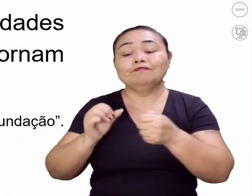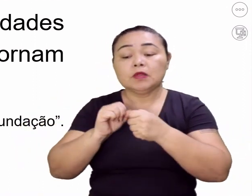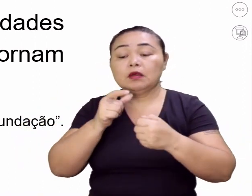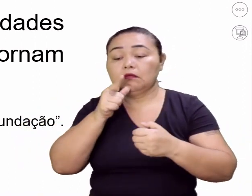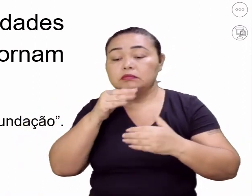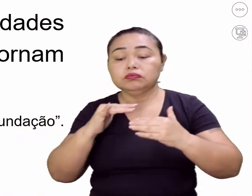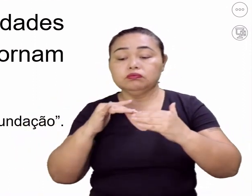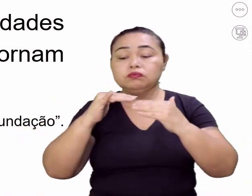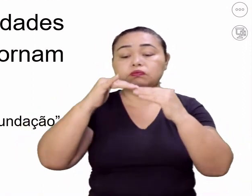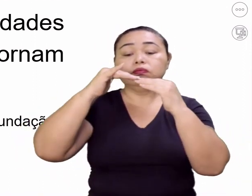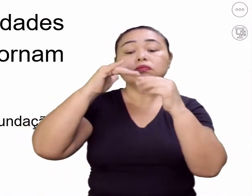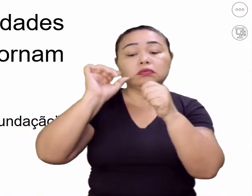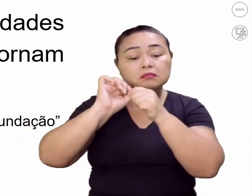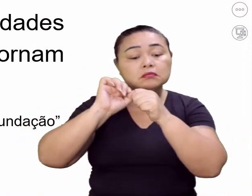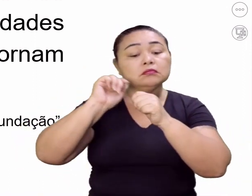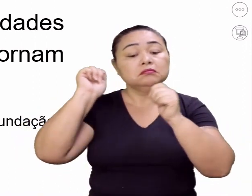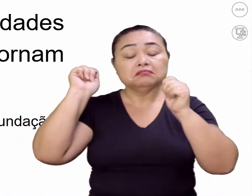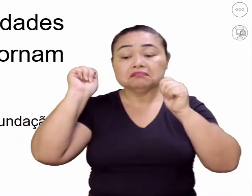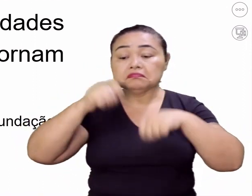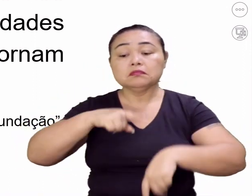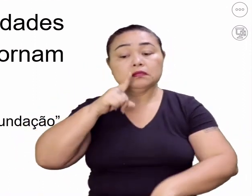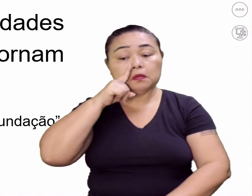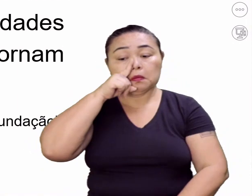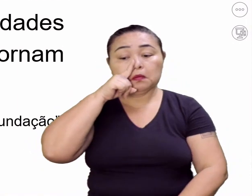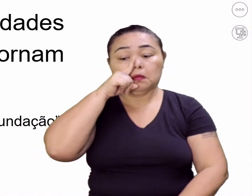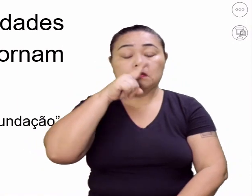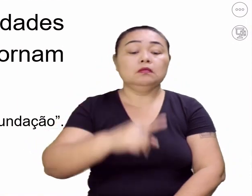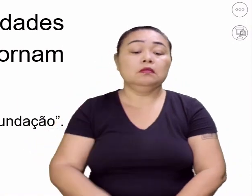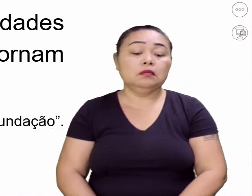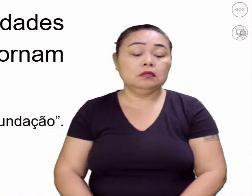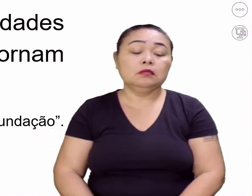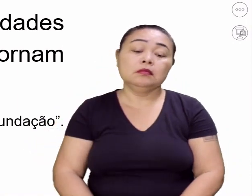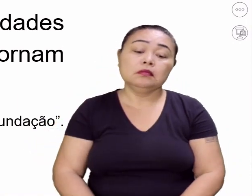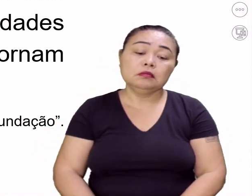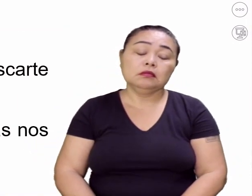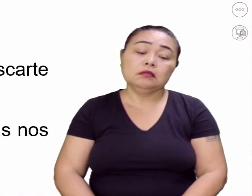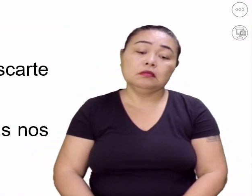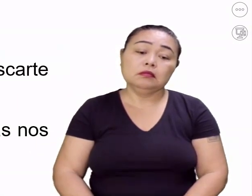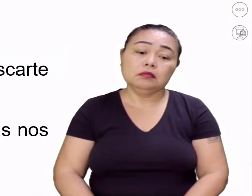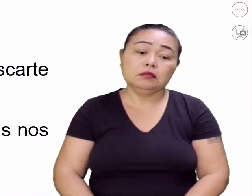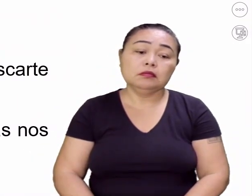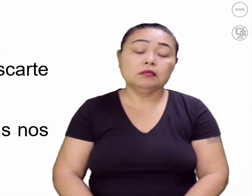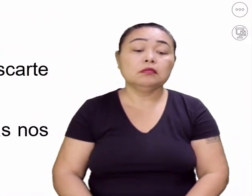fenômeno, que se tornam potencialmente mais perigosos.